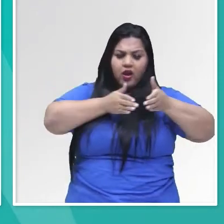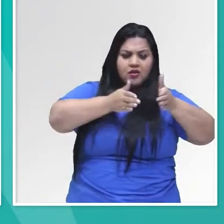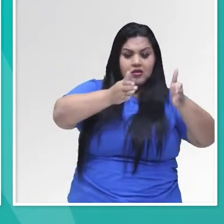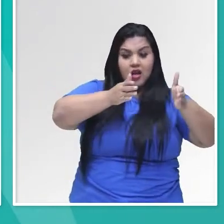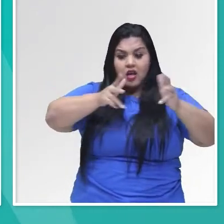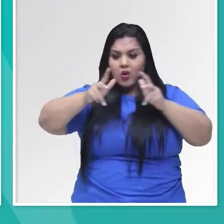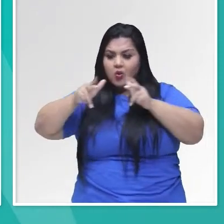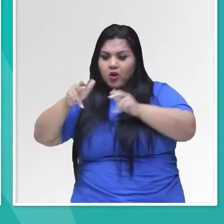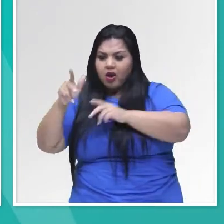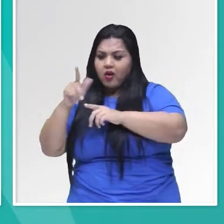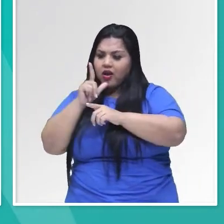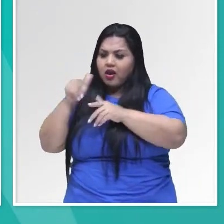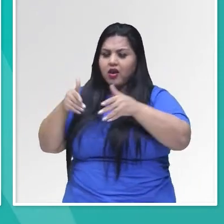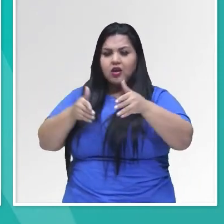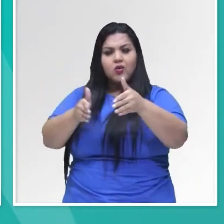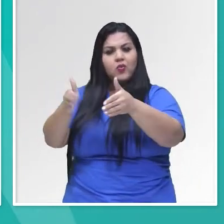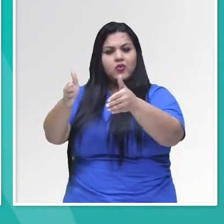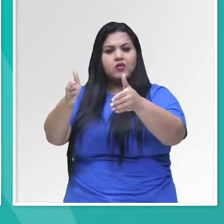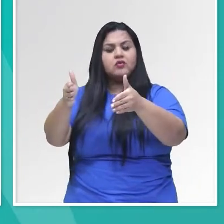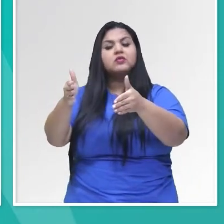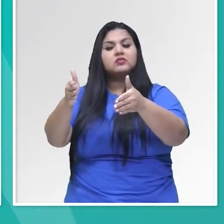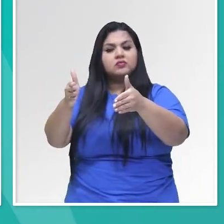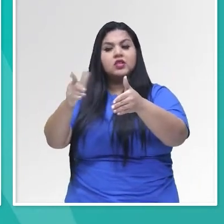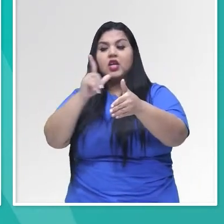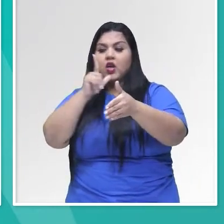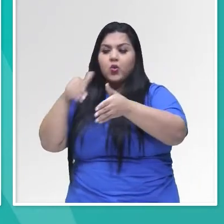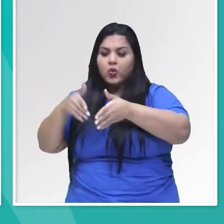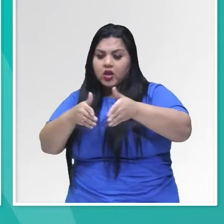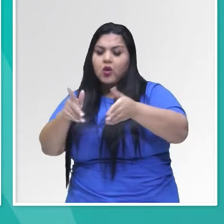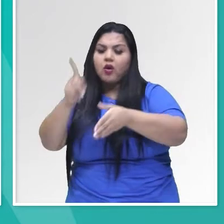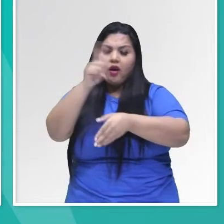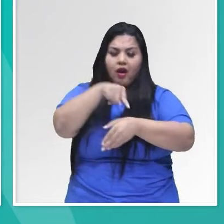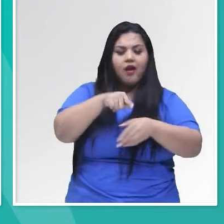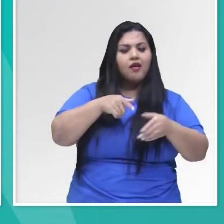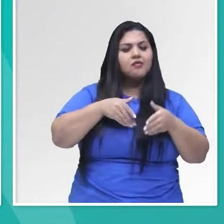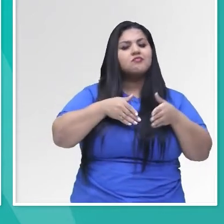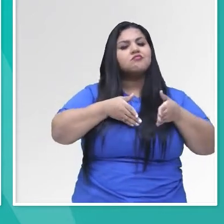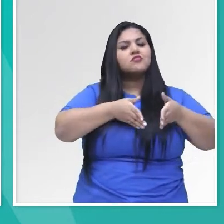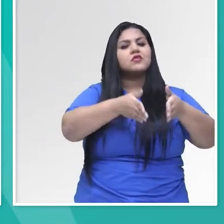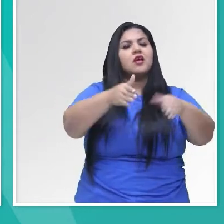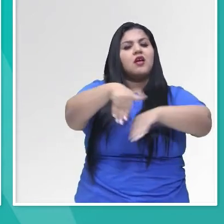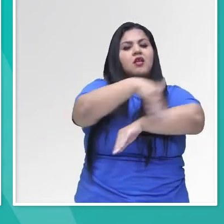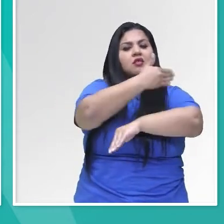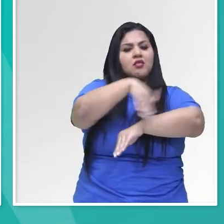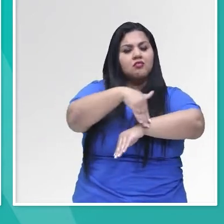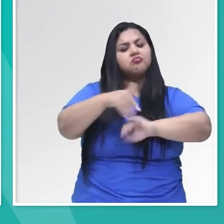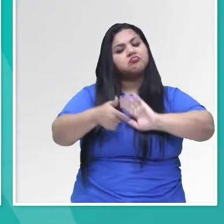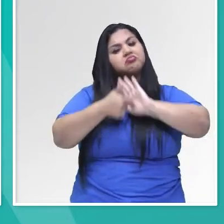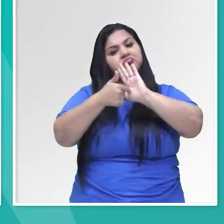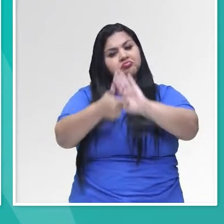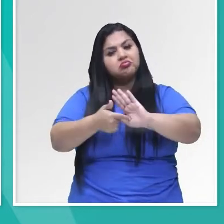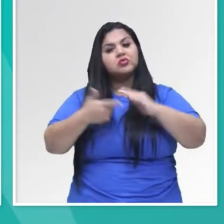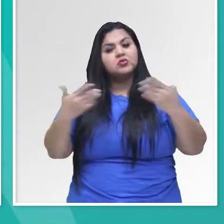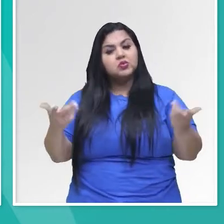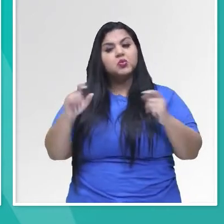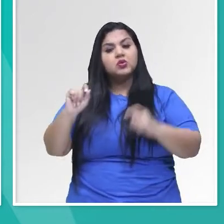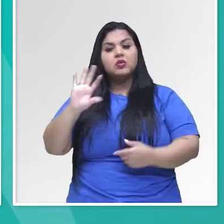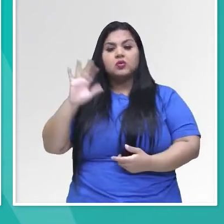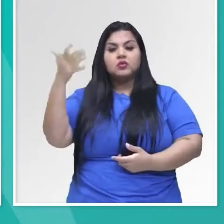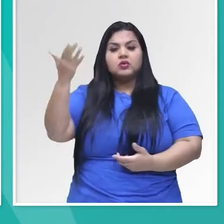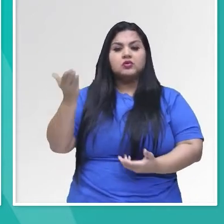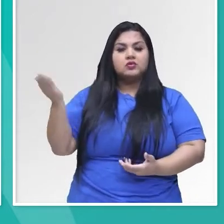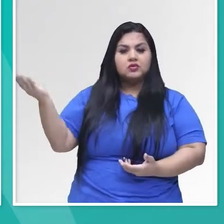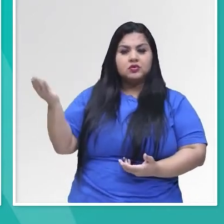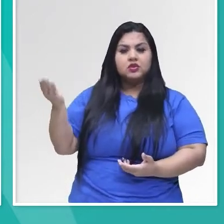são rios, não é isso? Os rios são estradas, de alguma forma sendo apresentada. E olha o que acontece aí então.